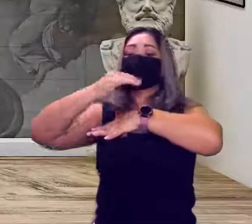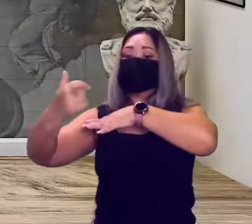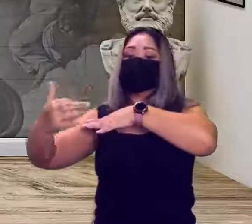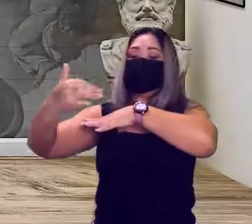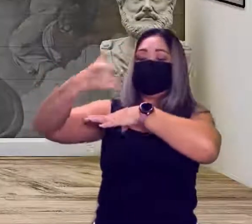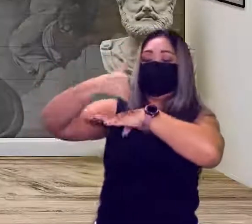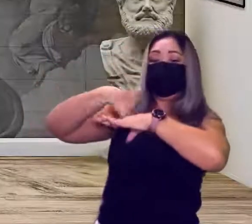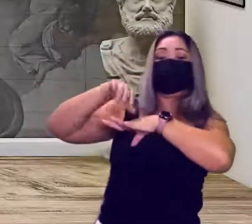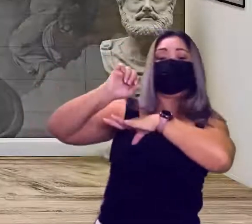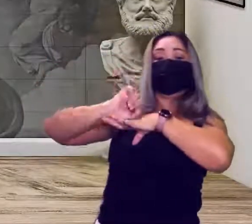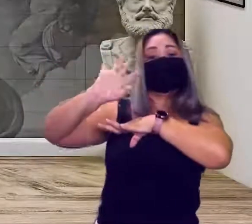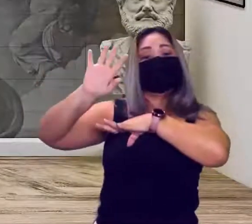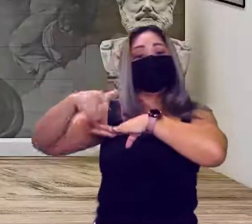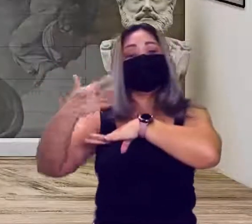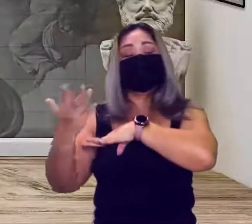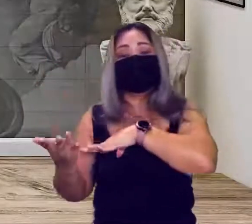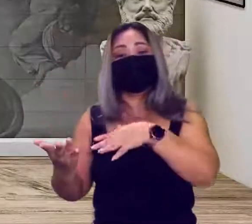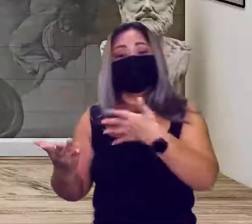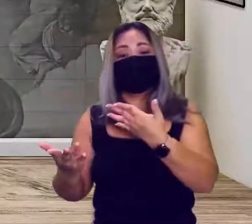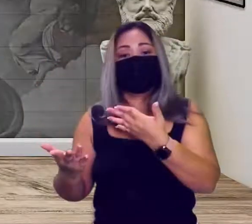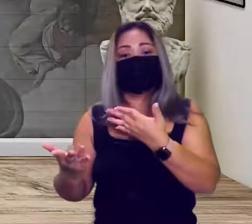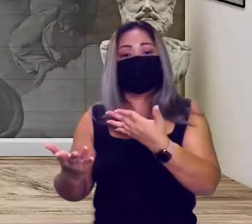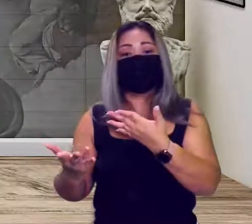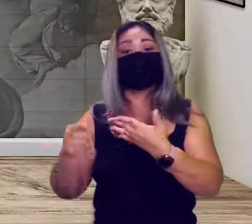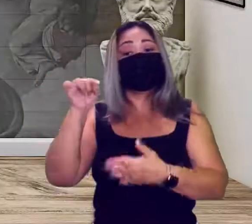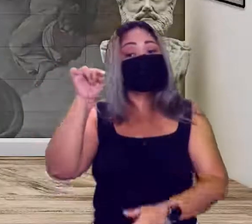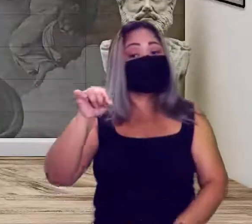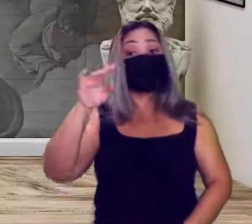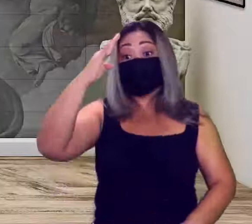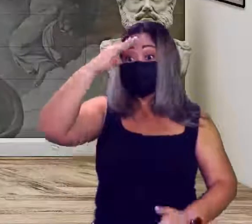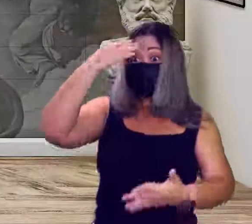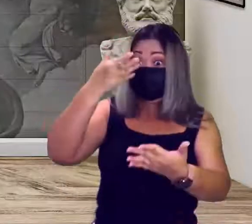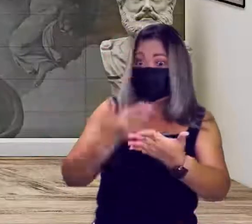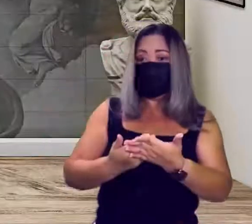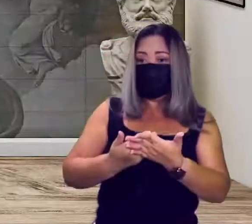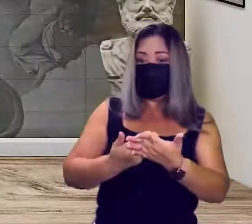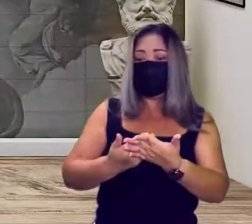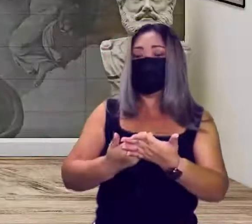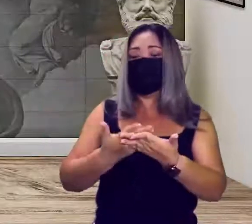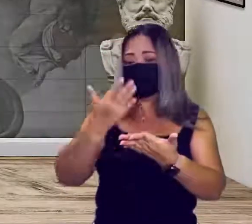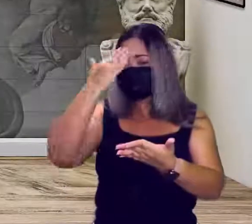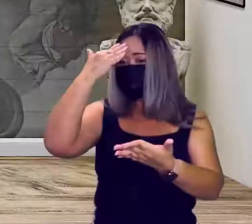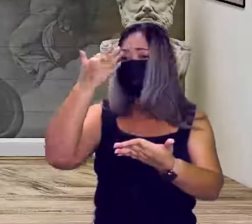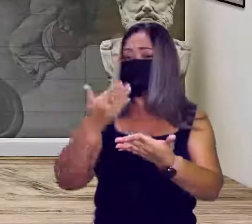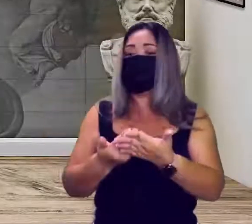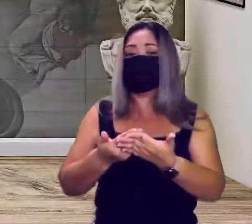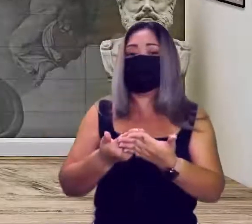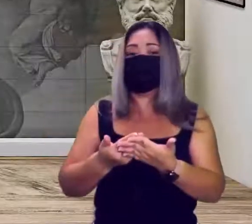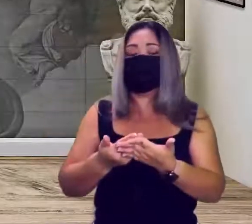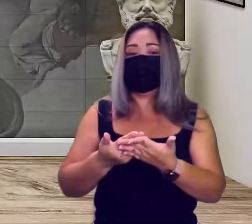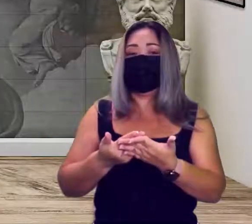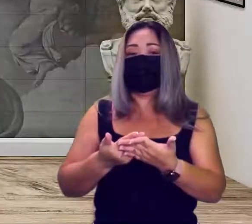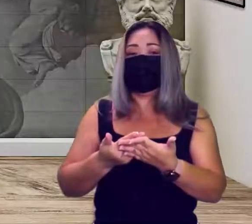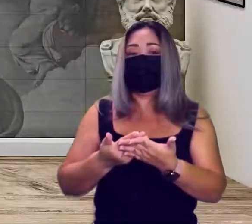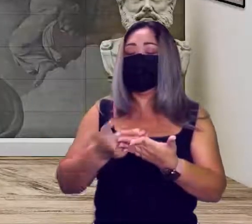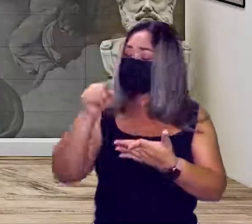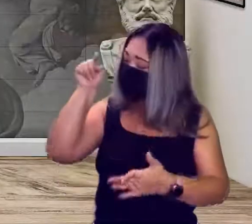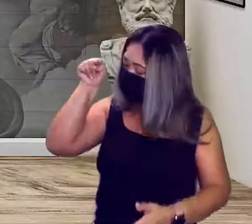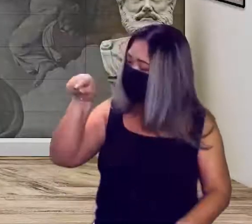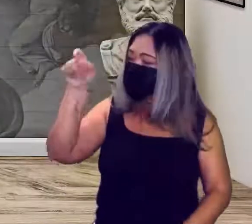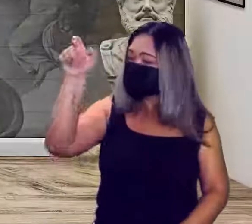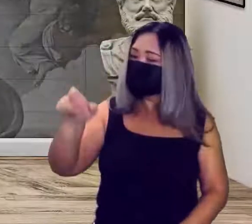né, influenciava. No caso, eles acreditavam, tá? Eles cultuavam isso, porque diziam que